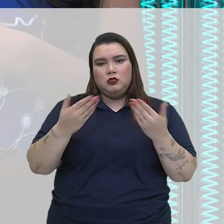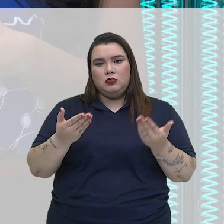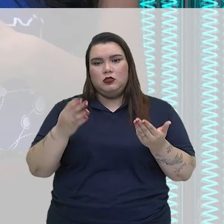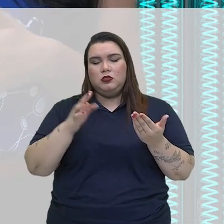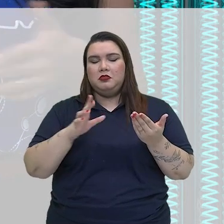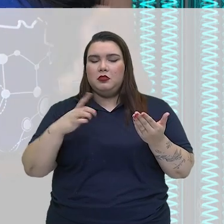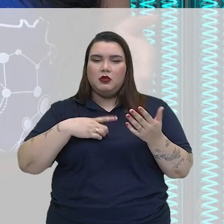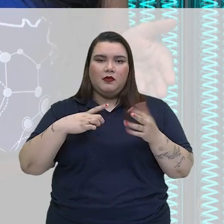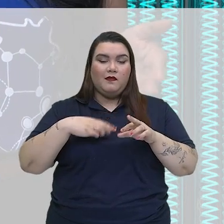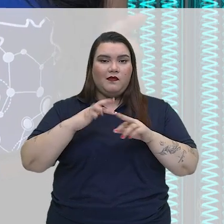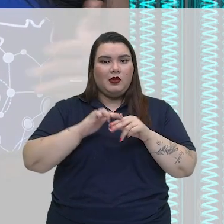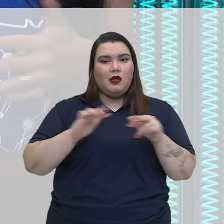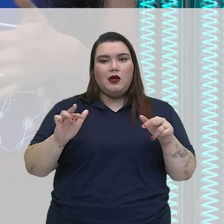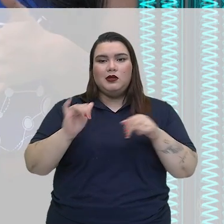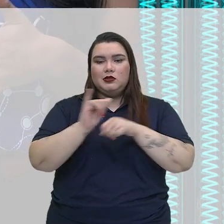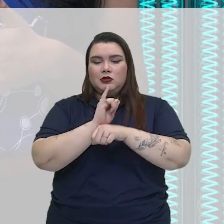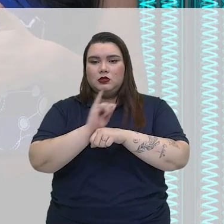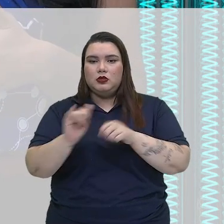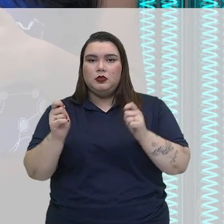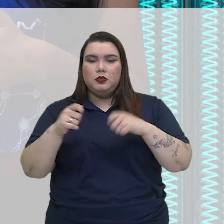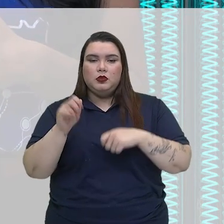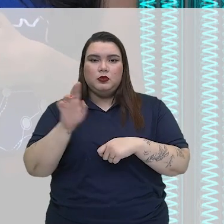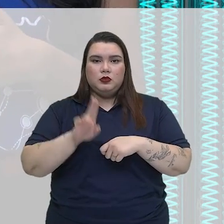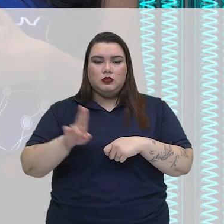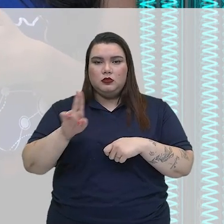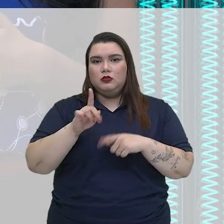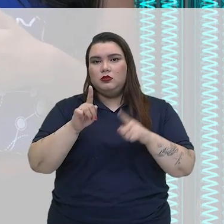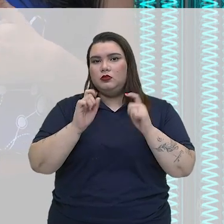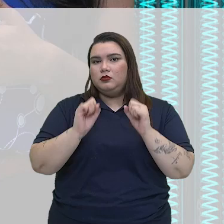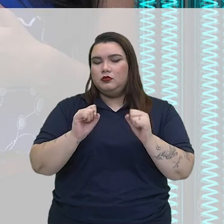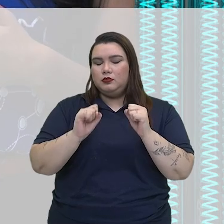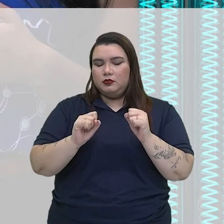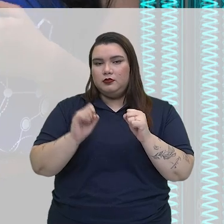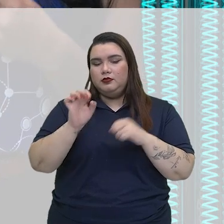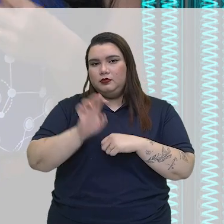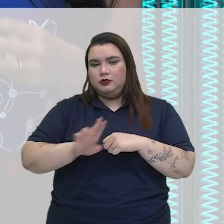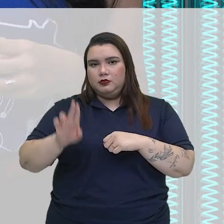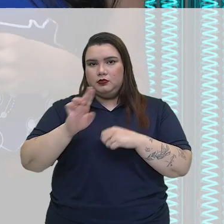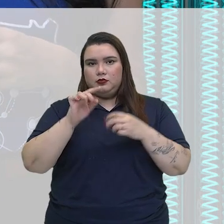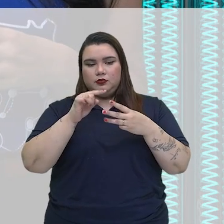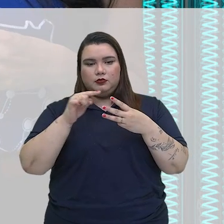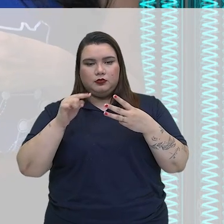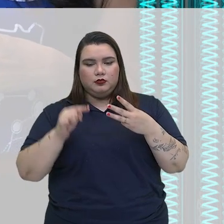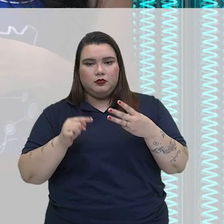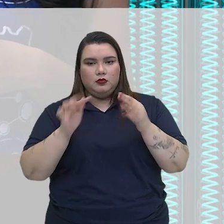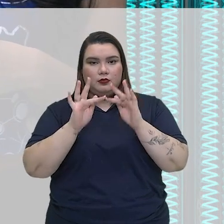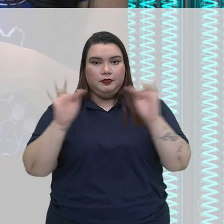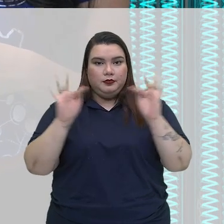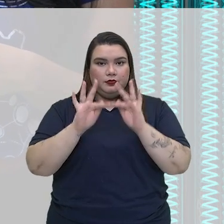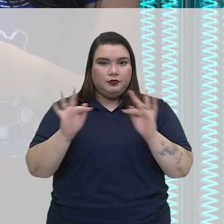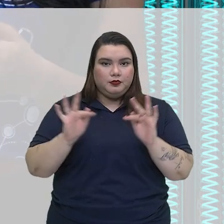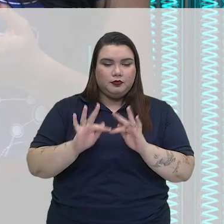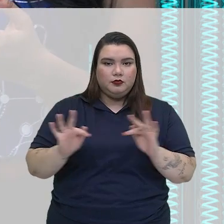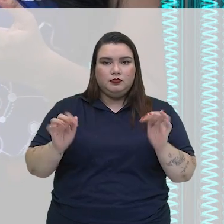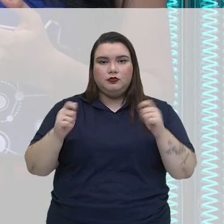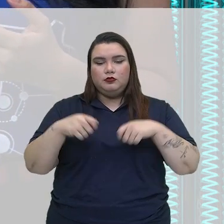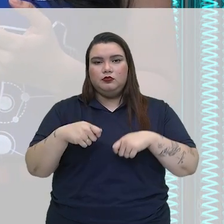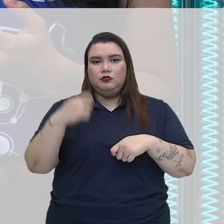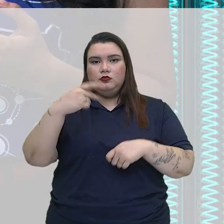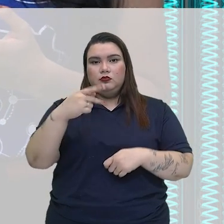prefer chocolate, I prefer ice cream. Então, você pode usar essas três expressões para falar sobre